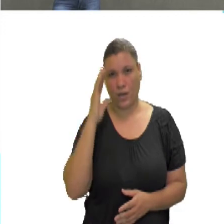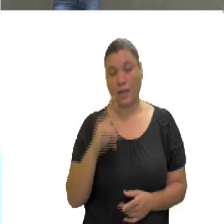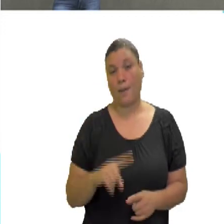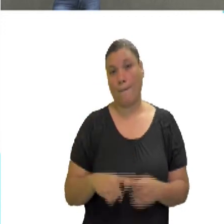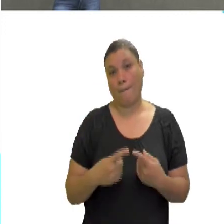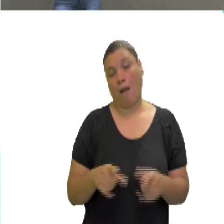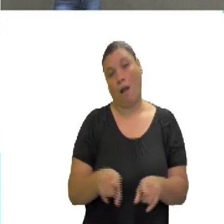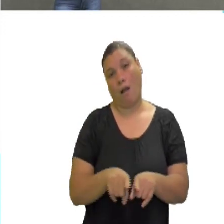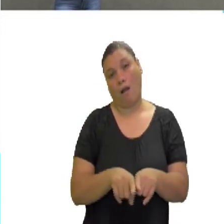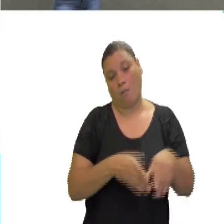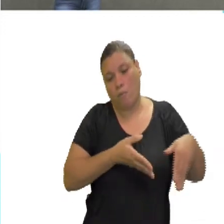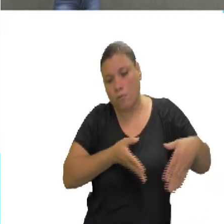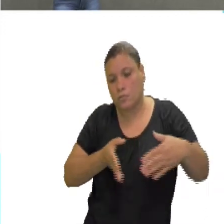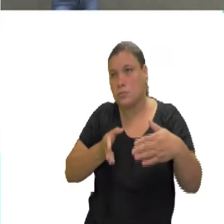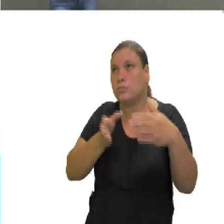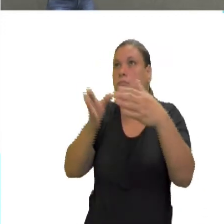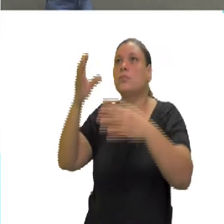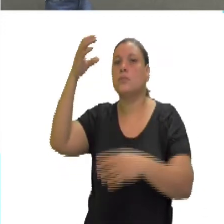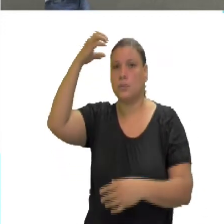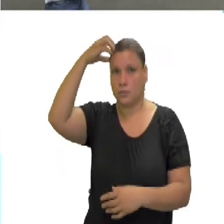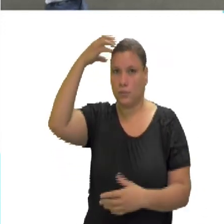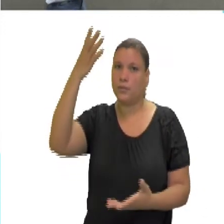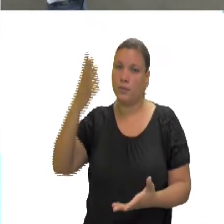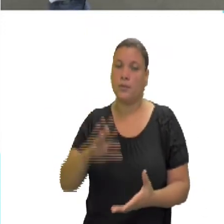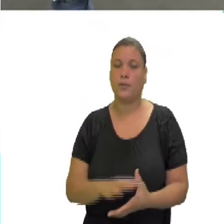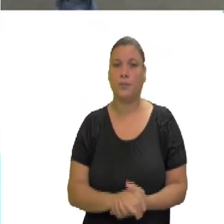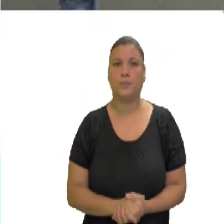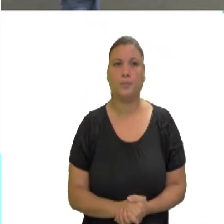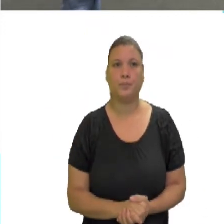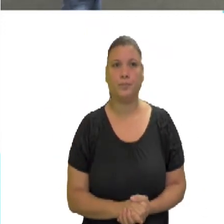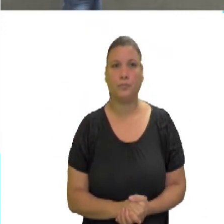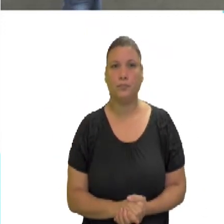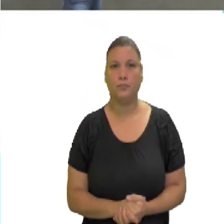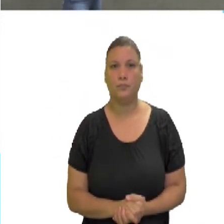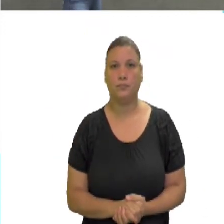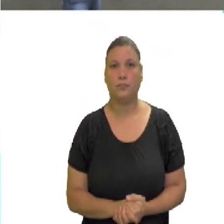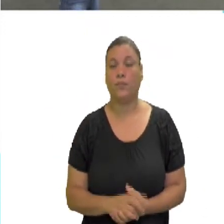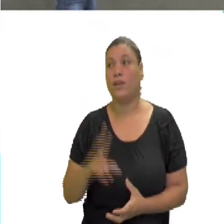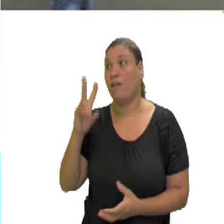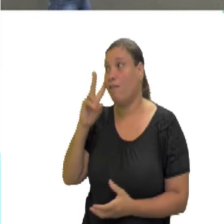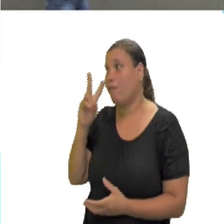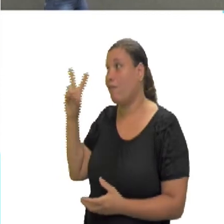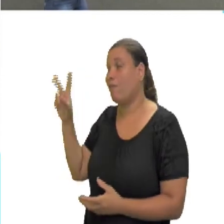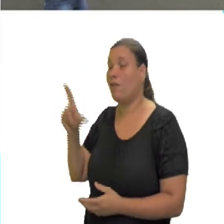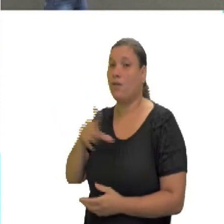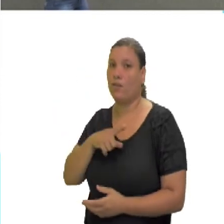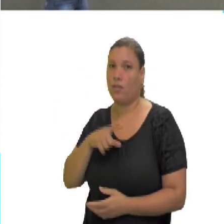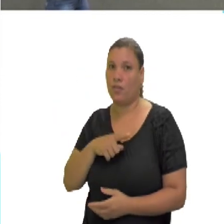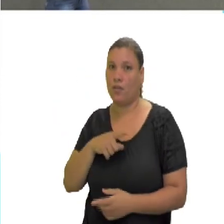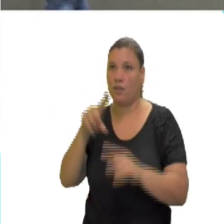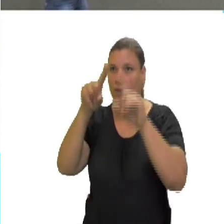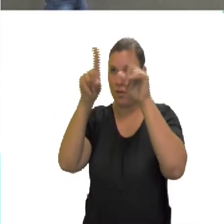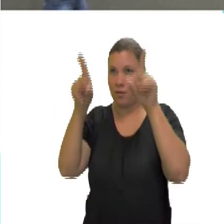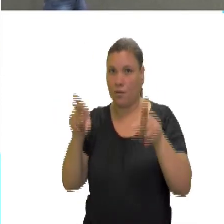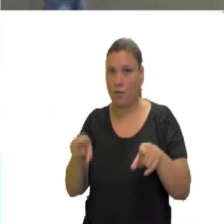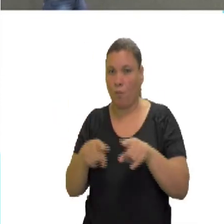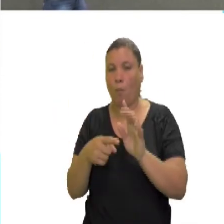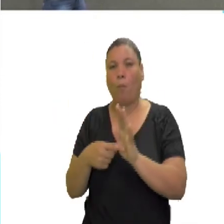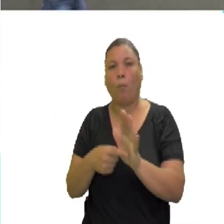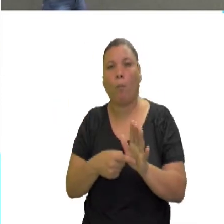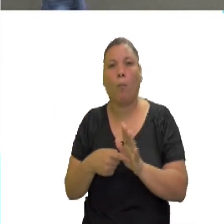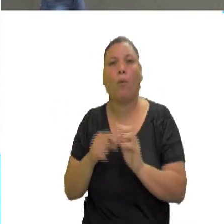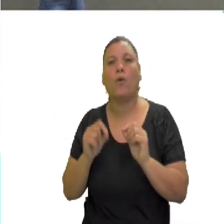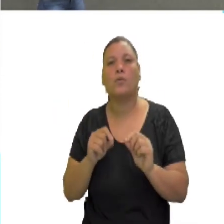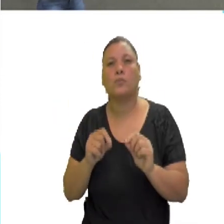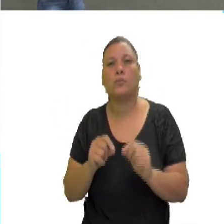das estradas reais do Brasil. E aí ela também tem o percurso dela e ela